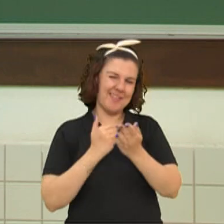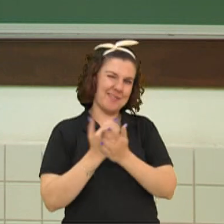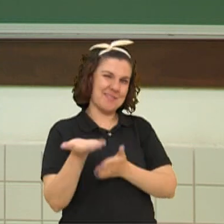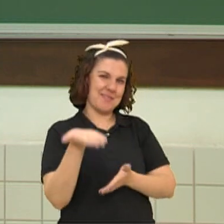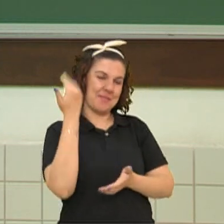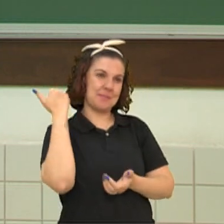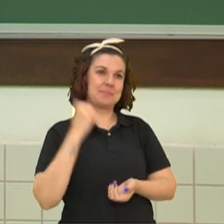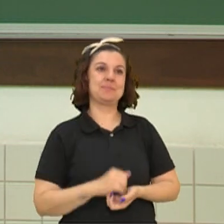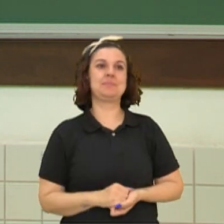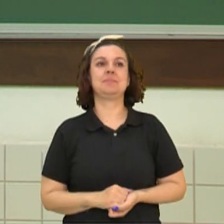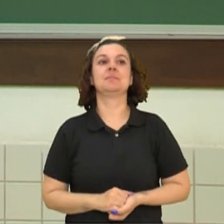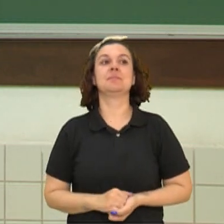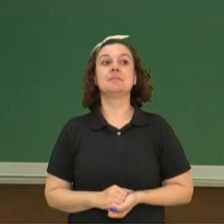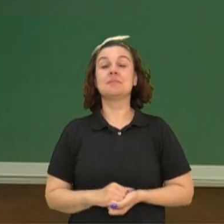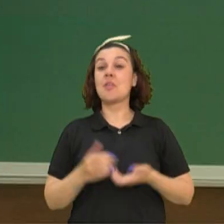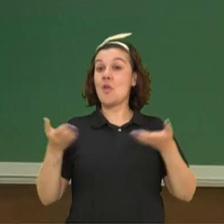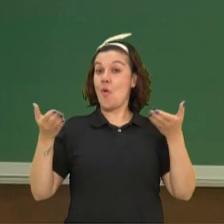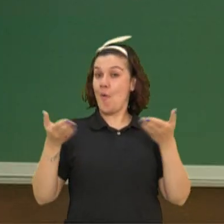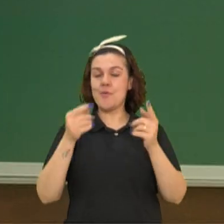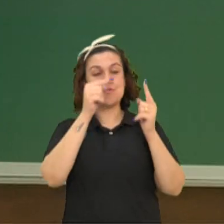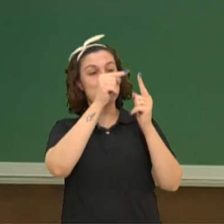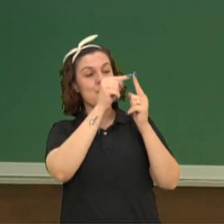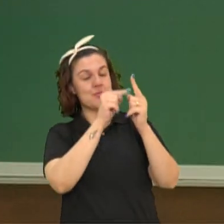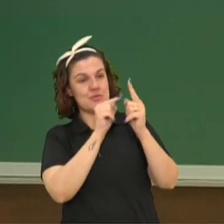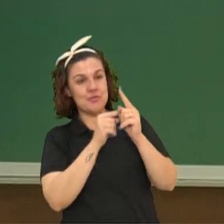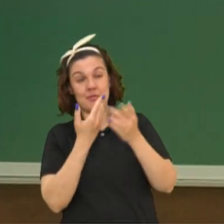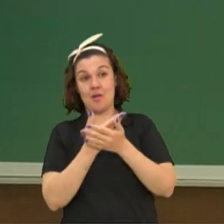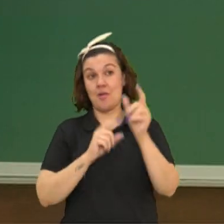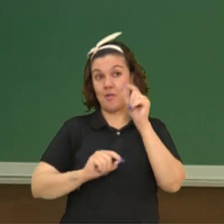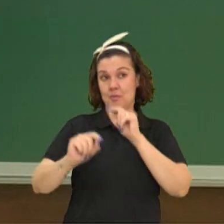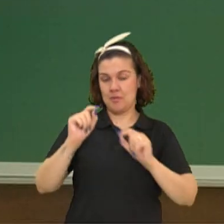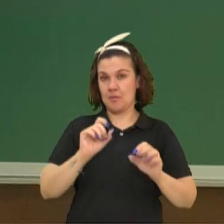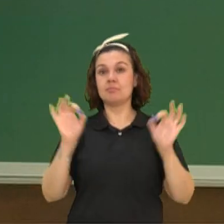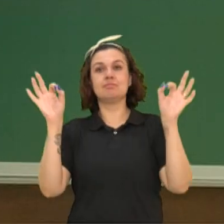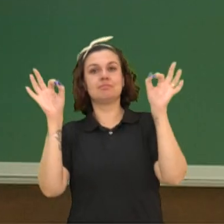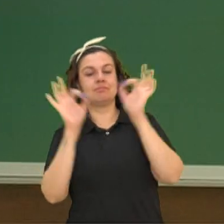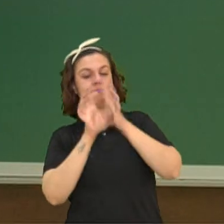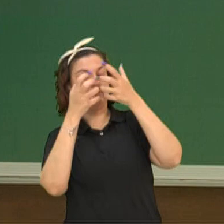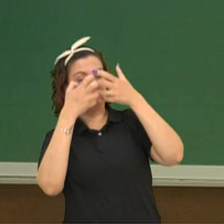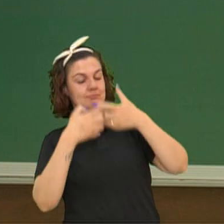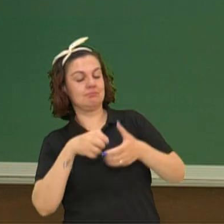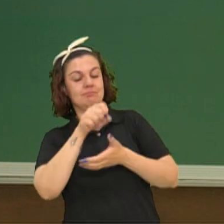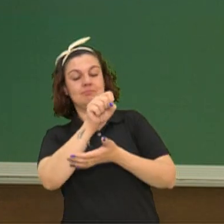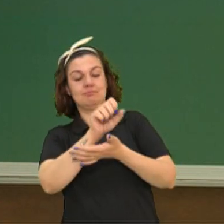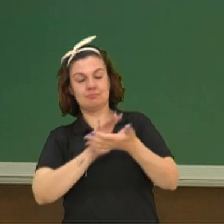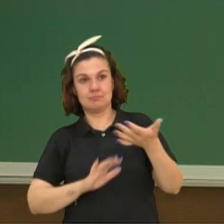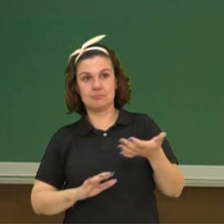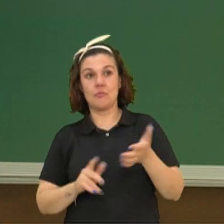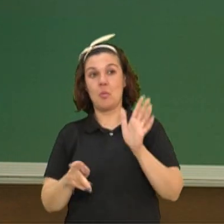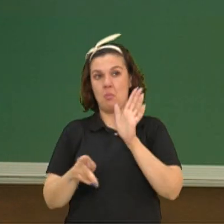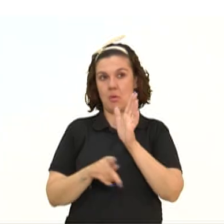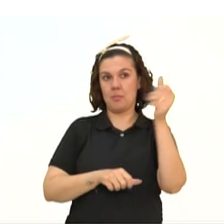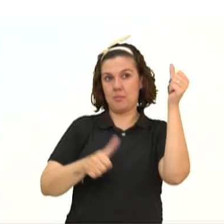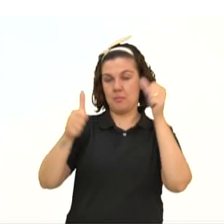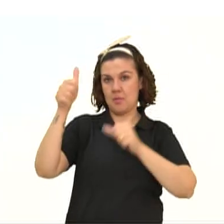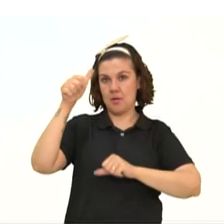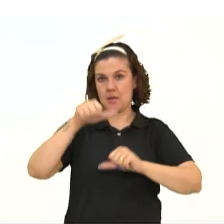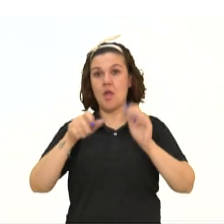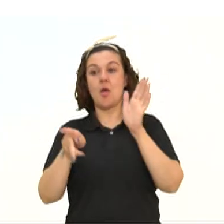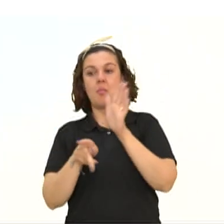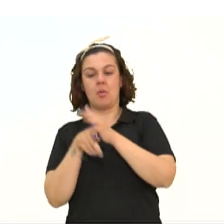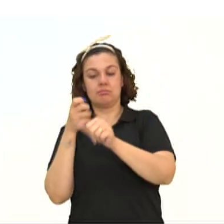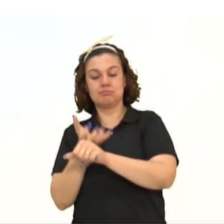então? Hoje os nossos objetivos são resolver exercícios sobre reações